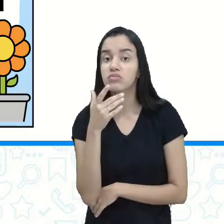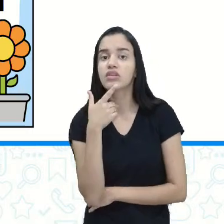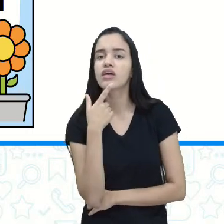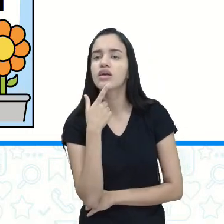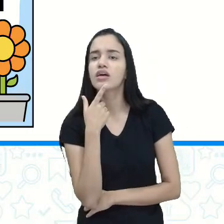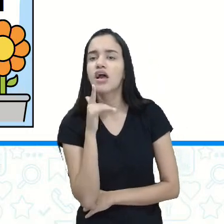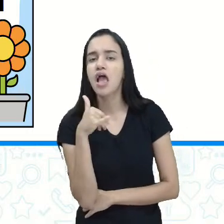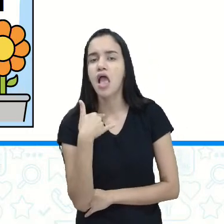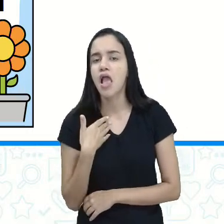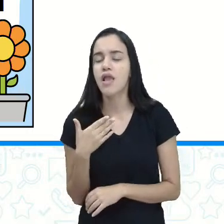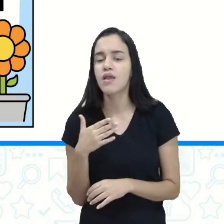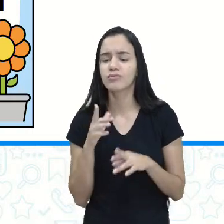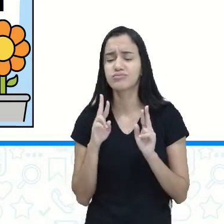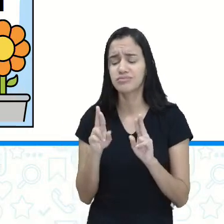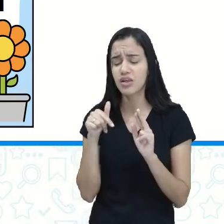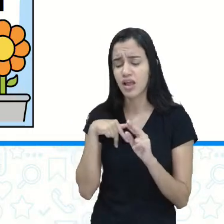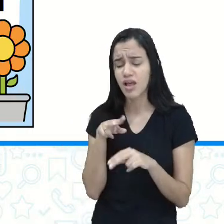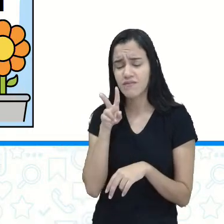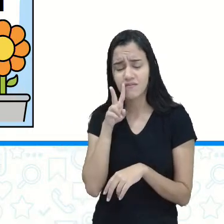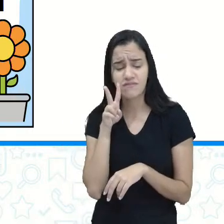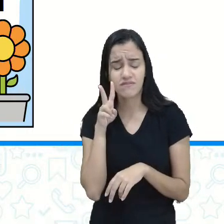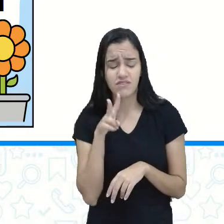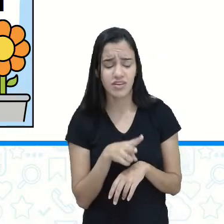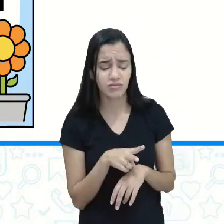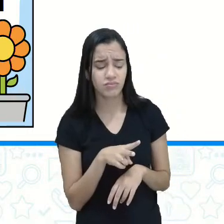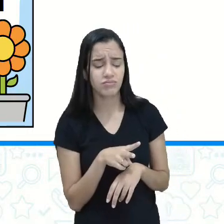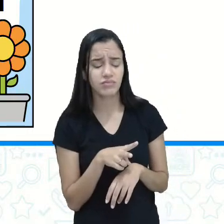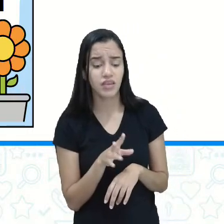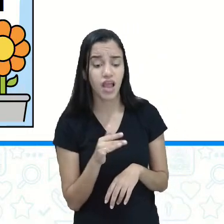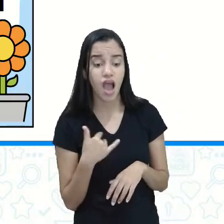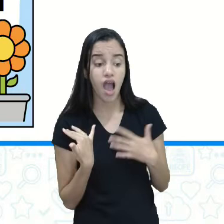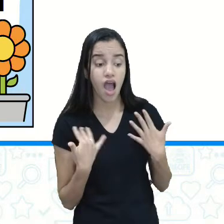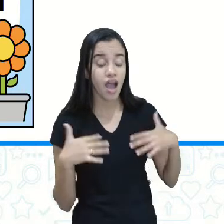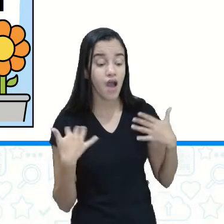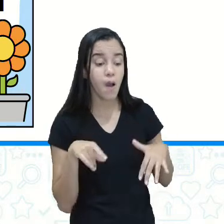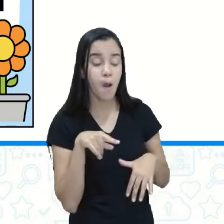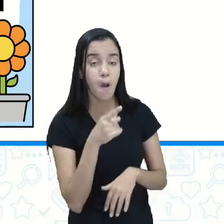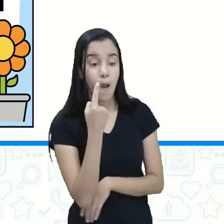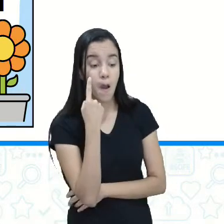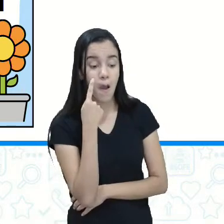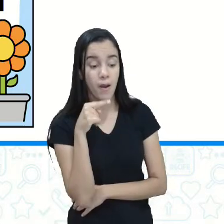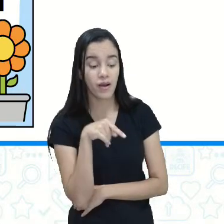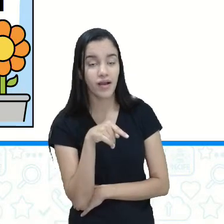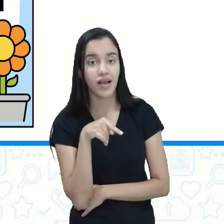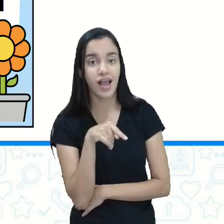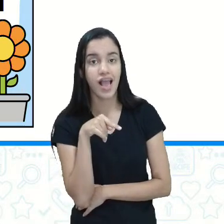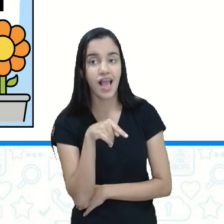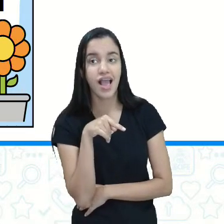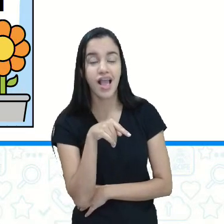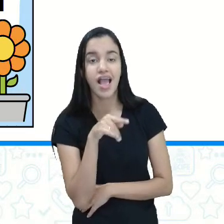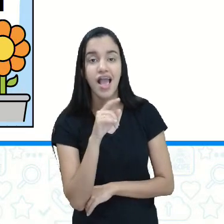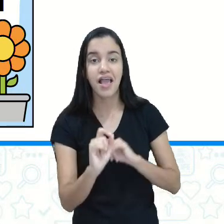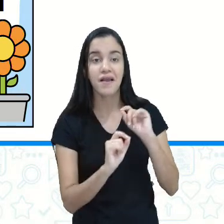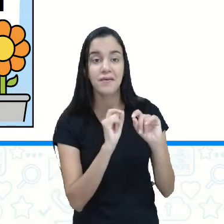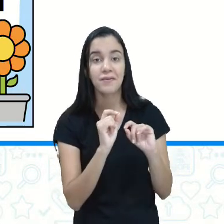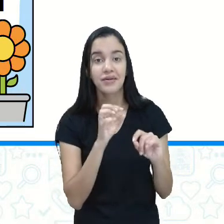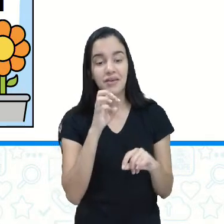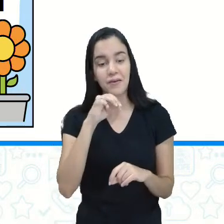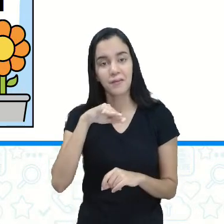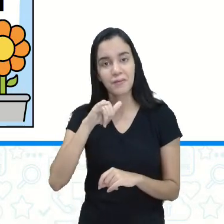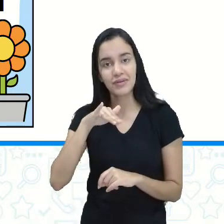Mal posso esperar para ver. Oh, olha, é um mini